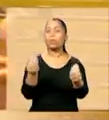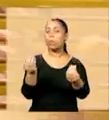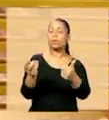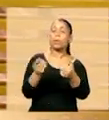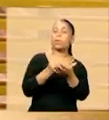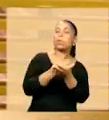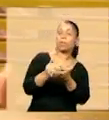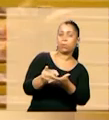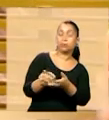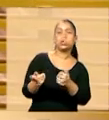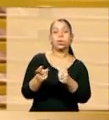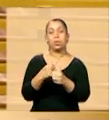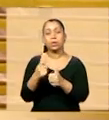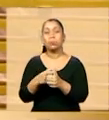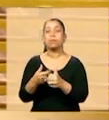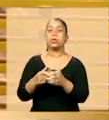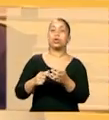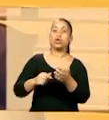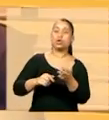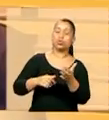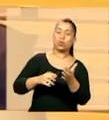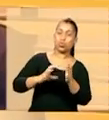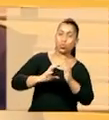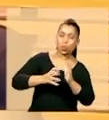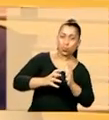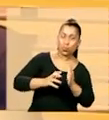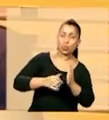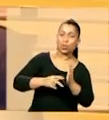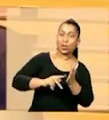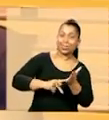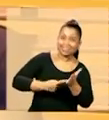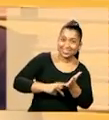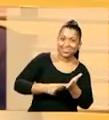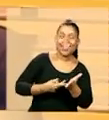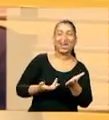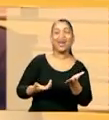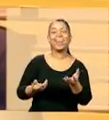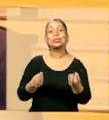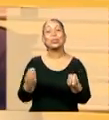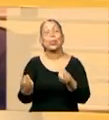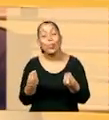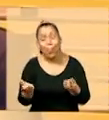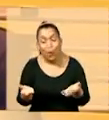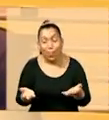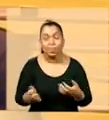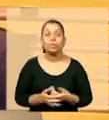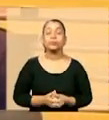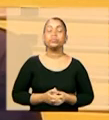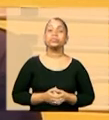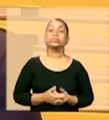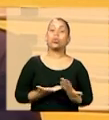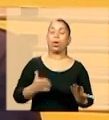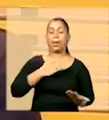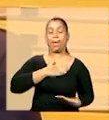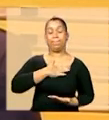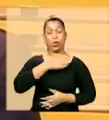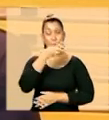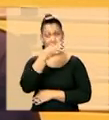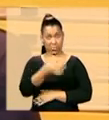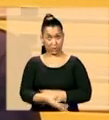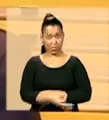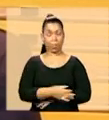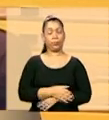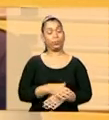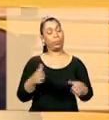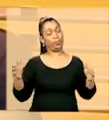advogado? É o Ministério Público? Qual que seria esse caminho? Na minha opinião, durante o curso do contrato de emprego,